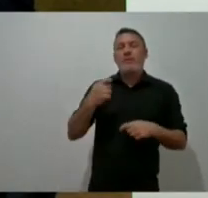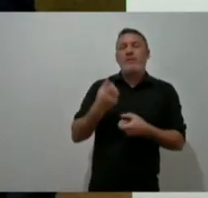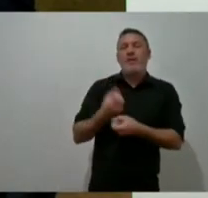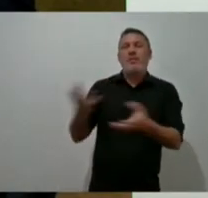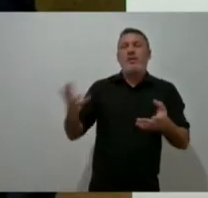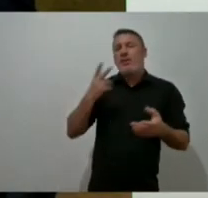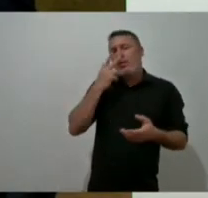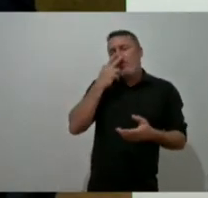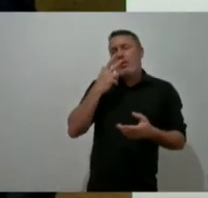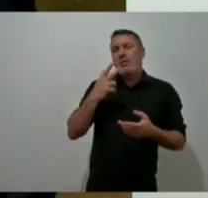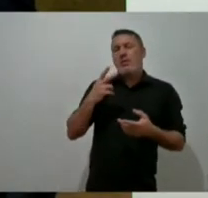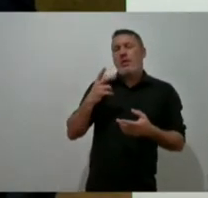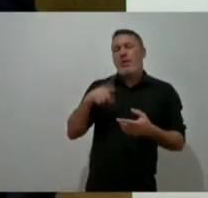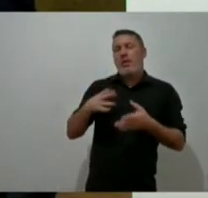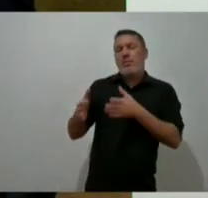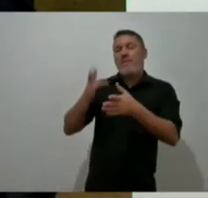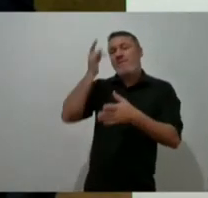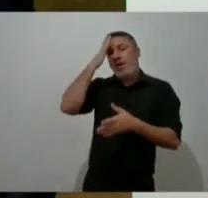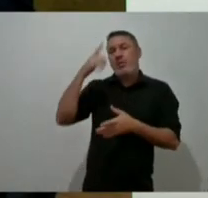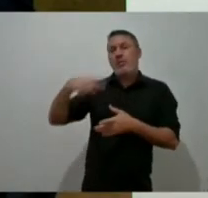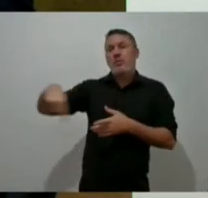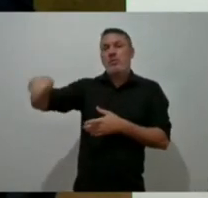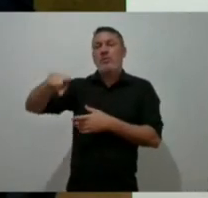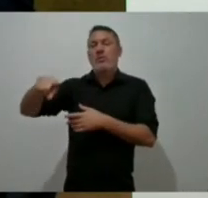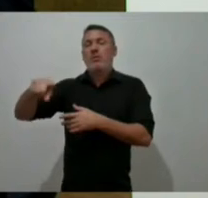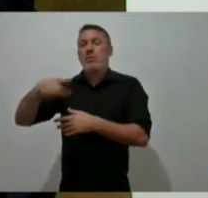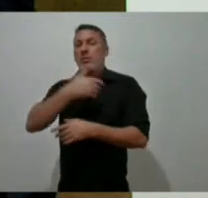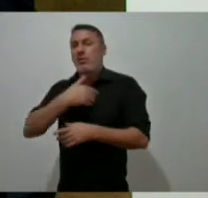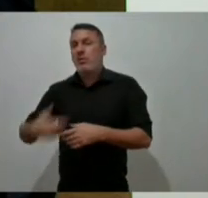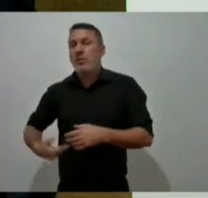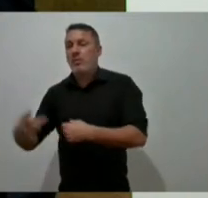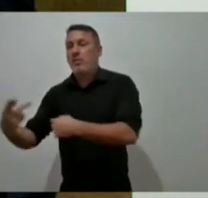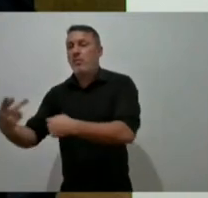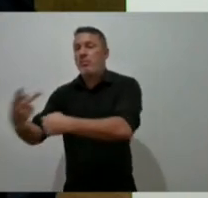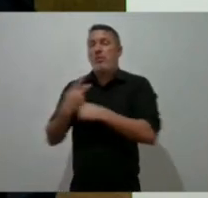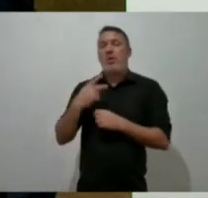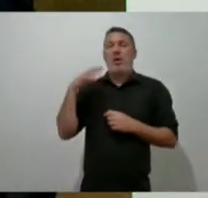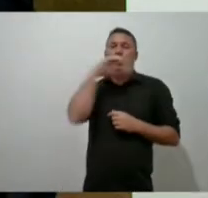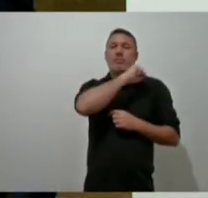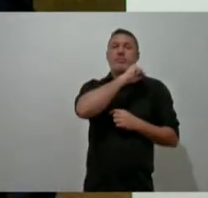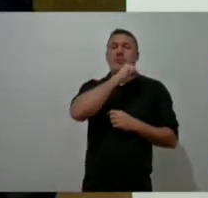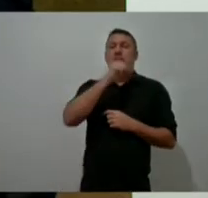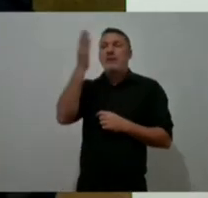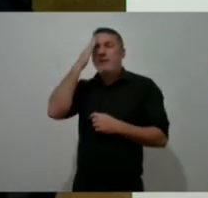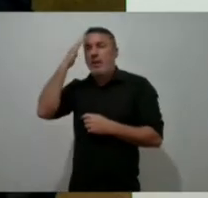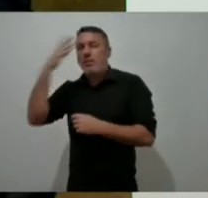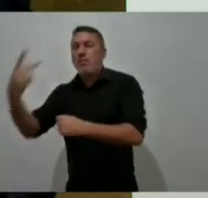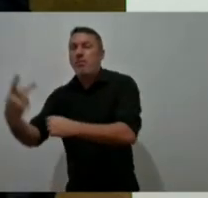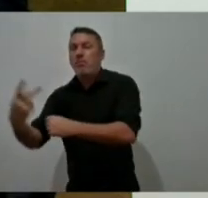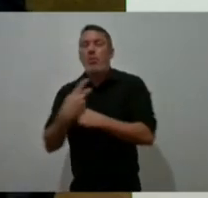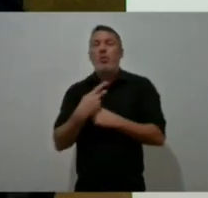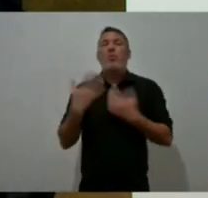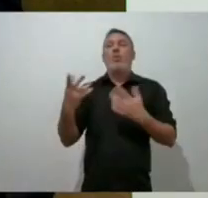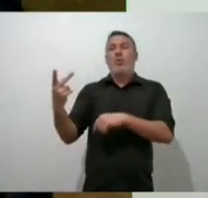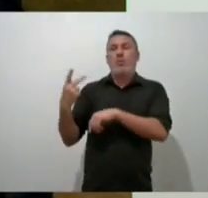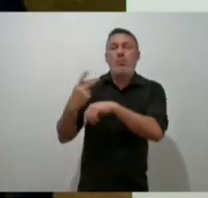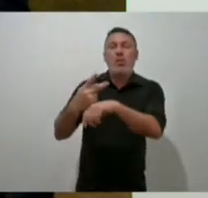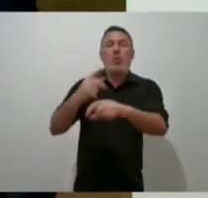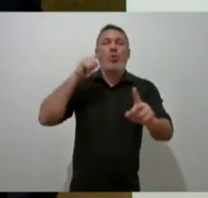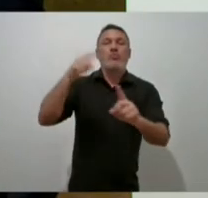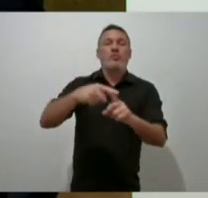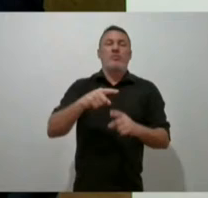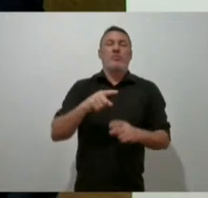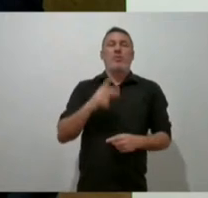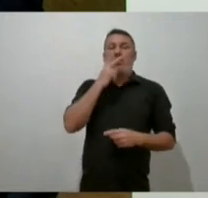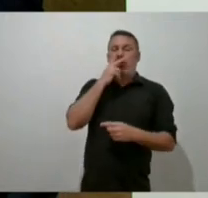próprios investidores encontre mais rápido, com mais facilidade, o objetivo que eles estão querendo. Então, assim, eu acho que